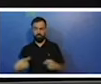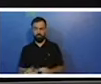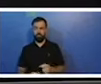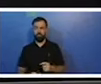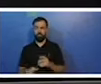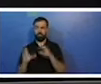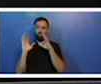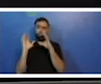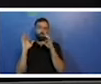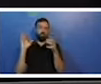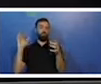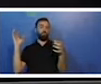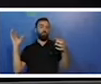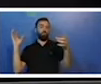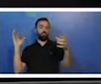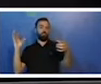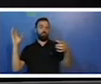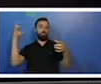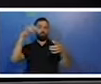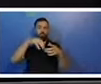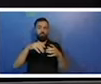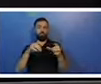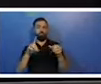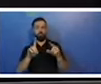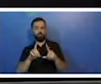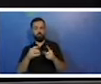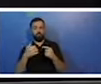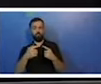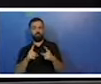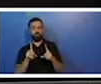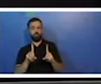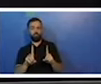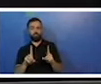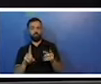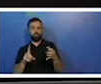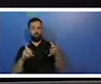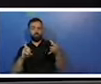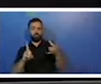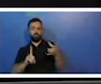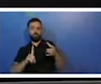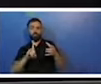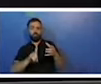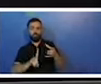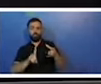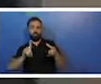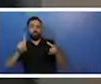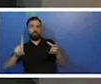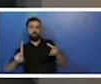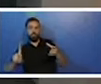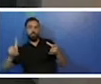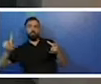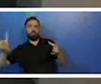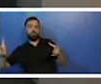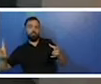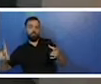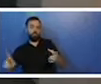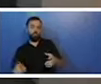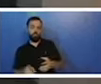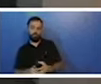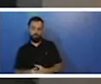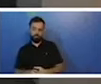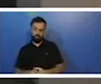arremessar a bola no Balde em várias distâncias só colocar já as instâncias aqui para